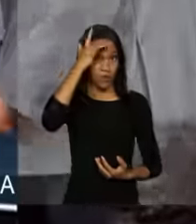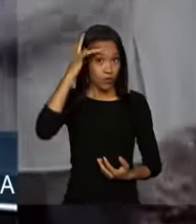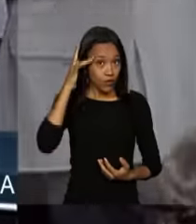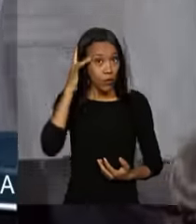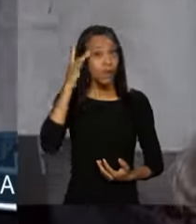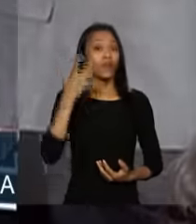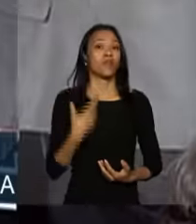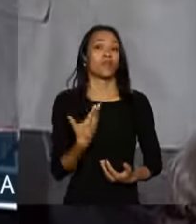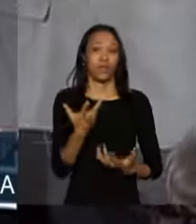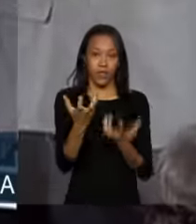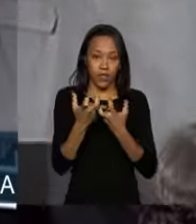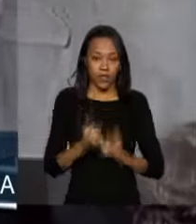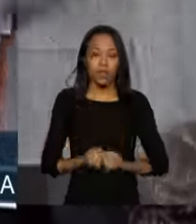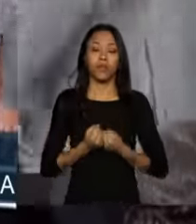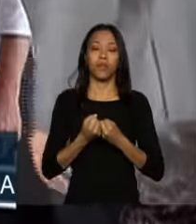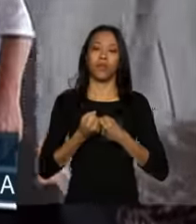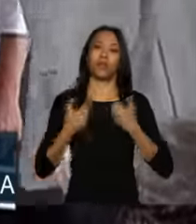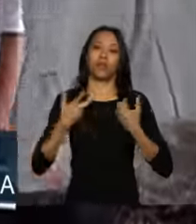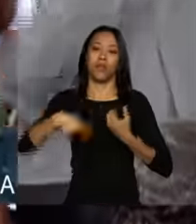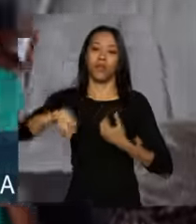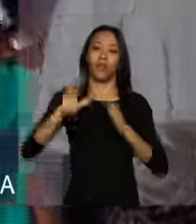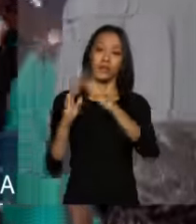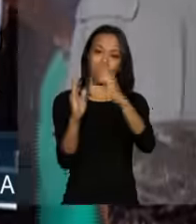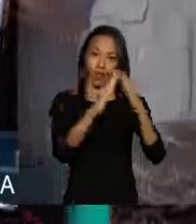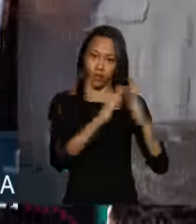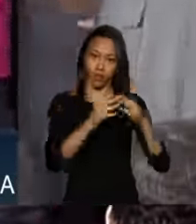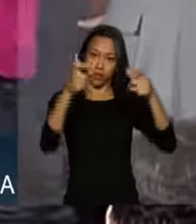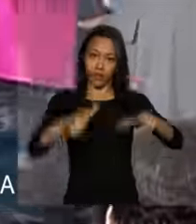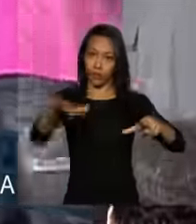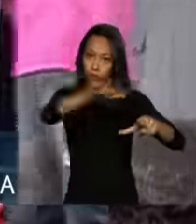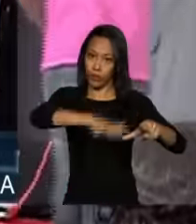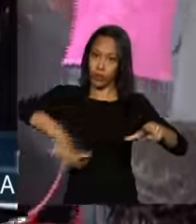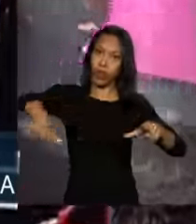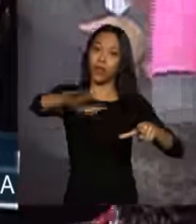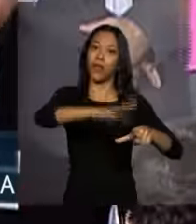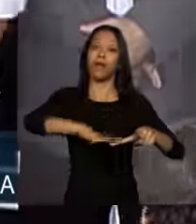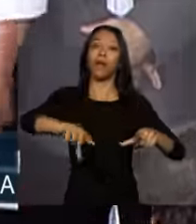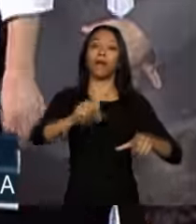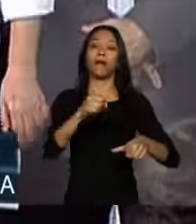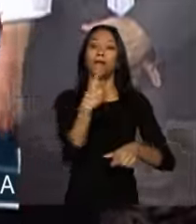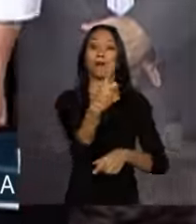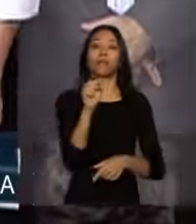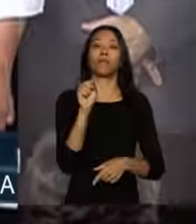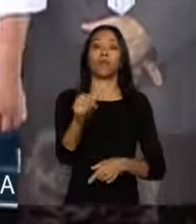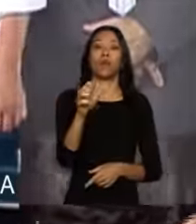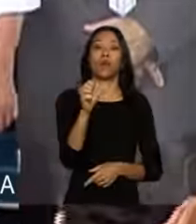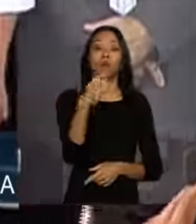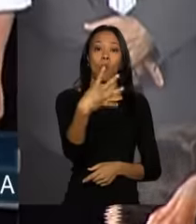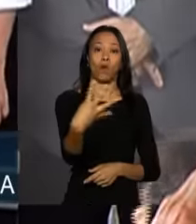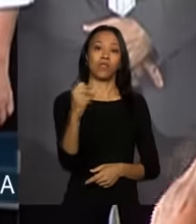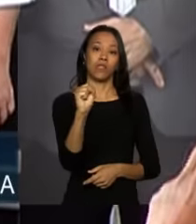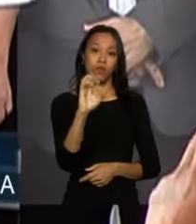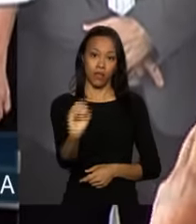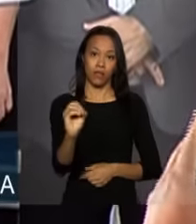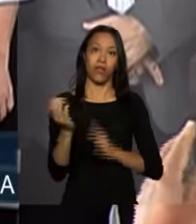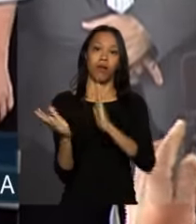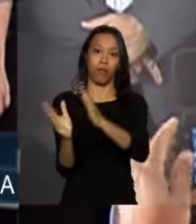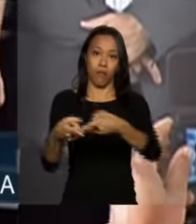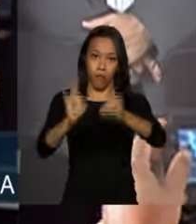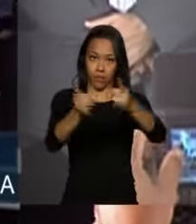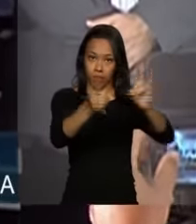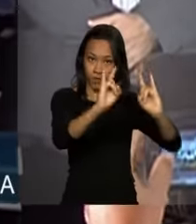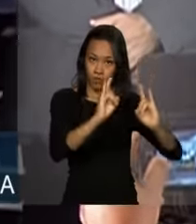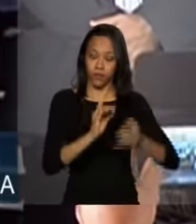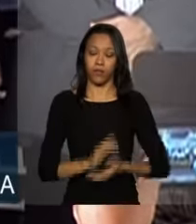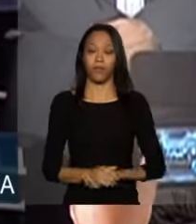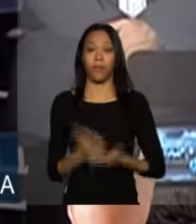este habitacional residencial Juazeiro 1, em 1.480 apartamentos. Convidamos a senhora Ivanildes da Silva Santos e